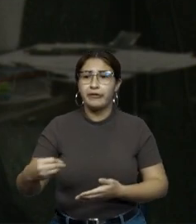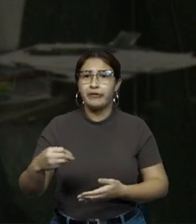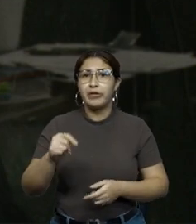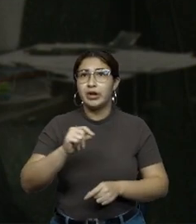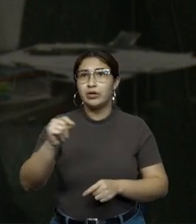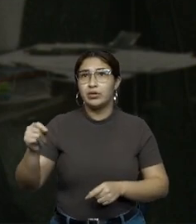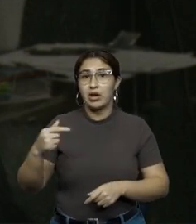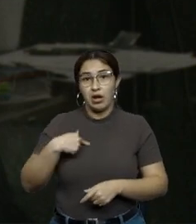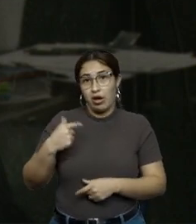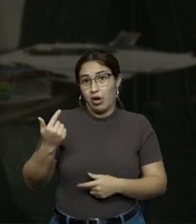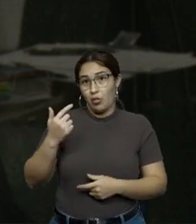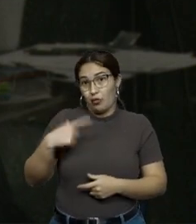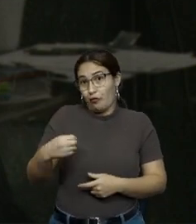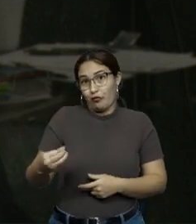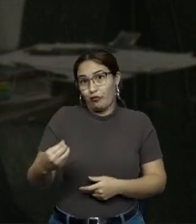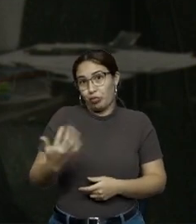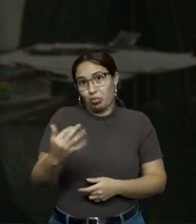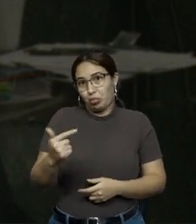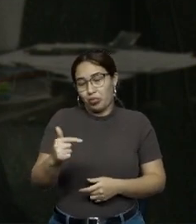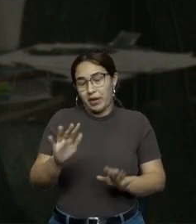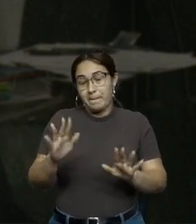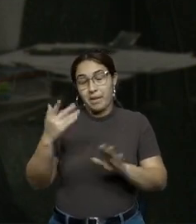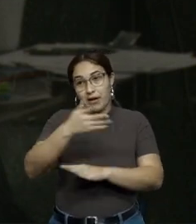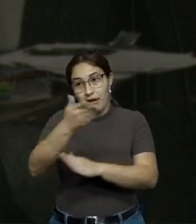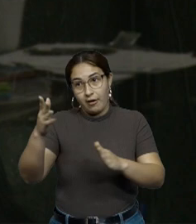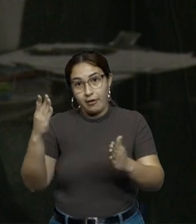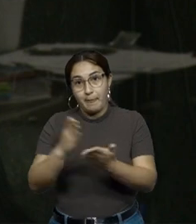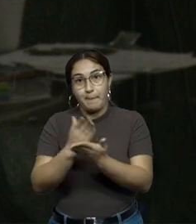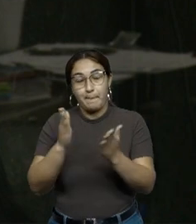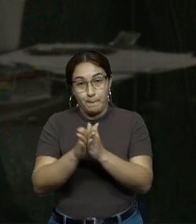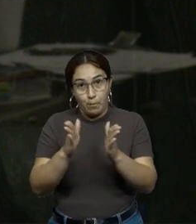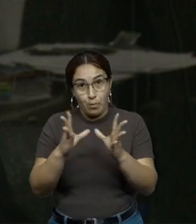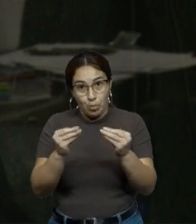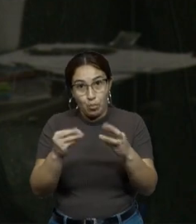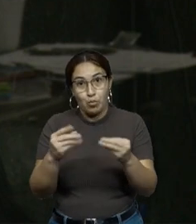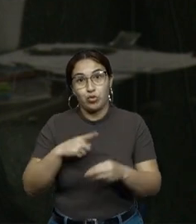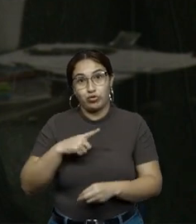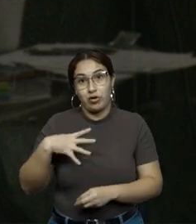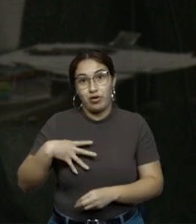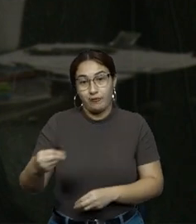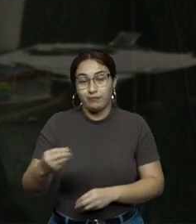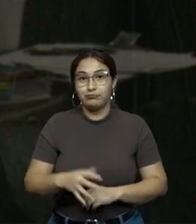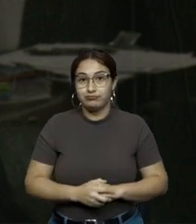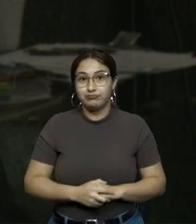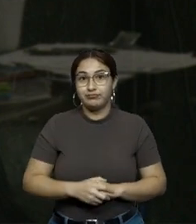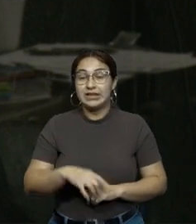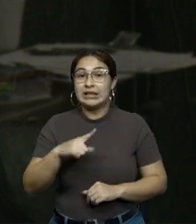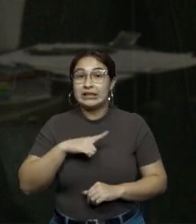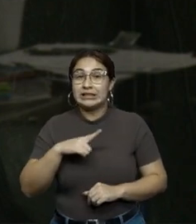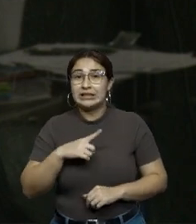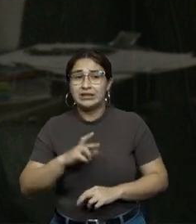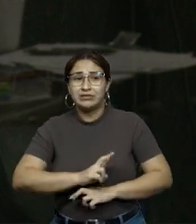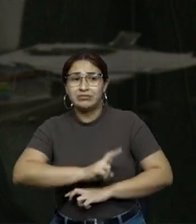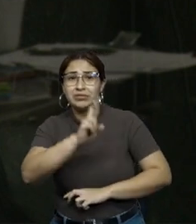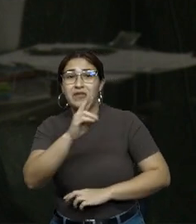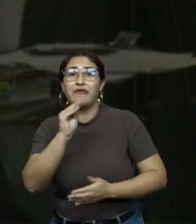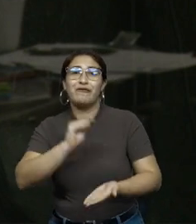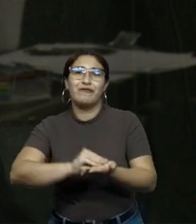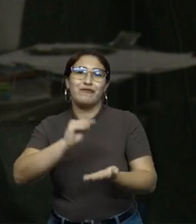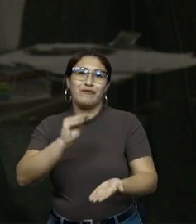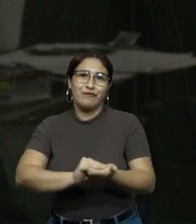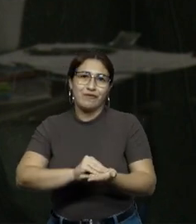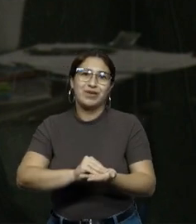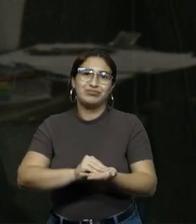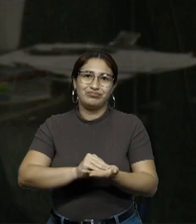quem tem filhos não tem mais enfim né Então nesse sentido a gente tem é uma irresponsabilidade de Santa Catarina